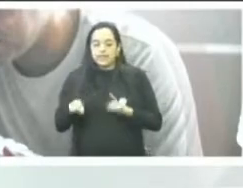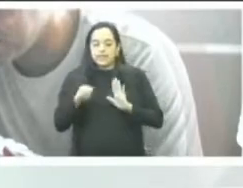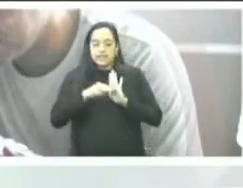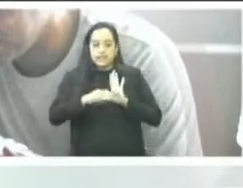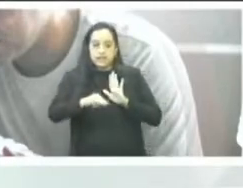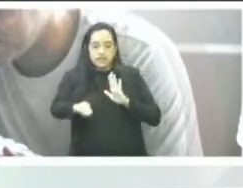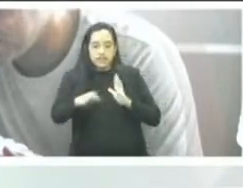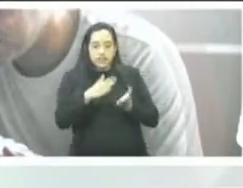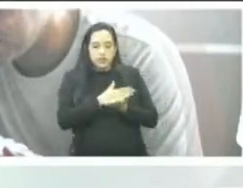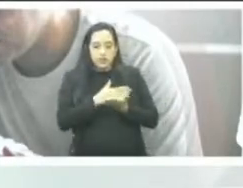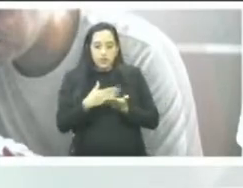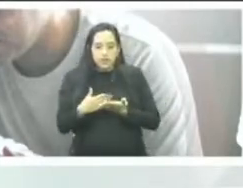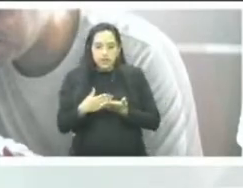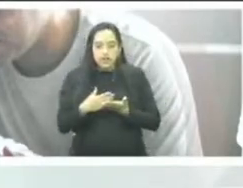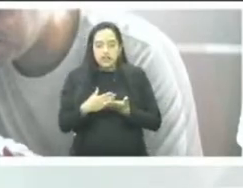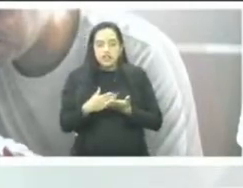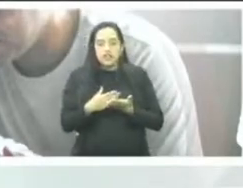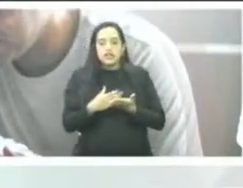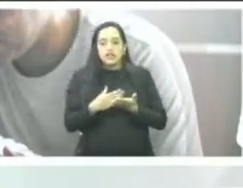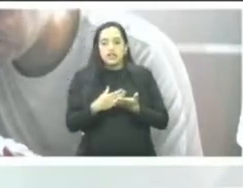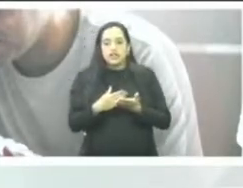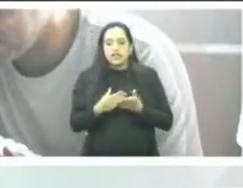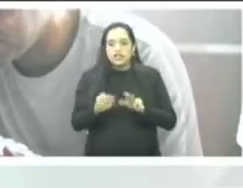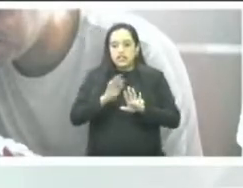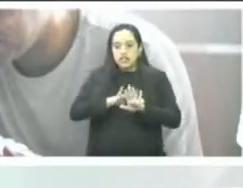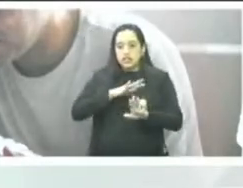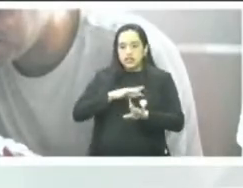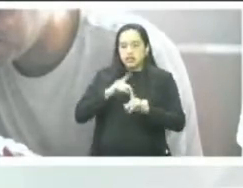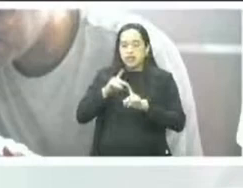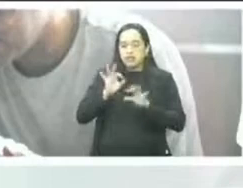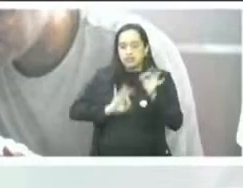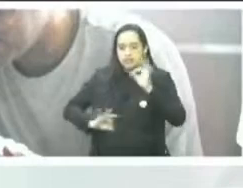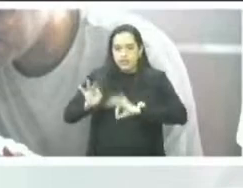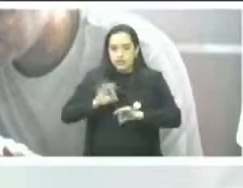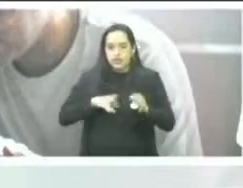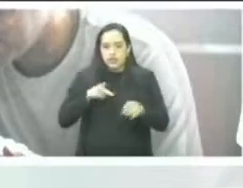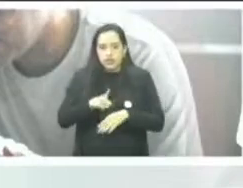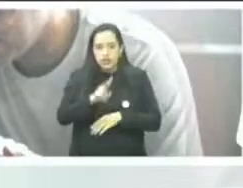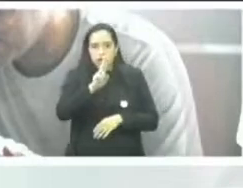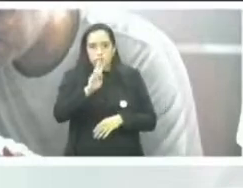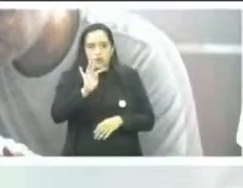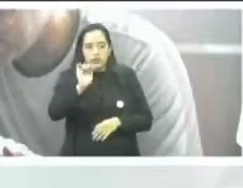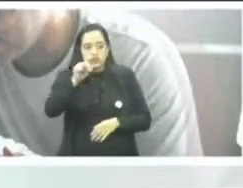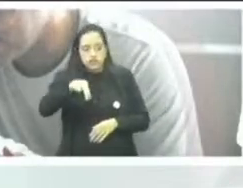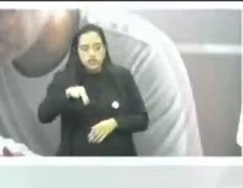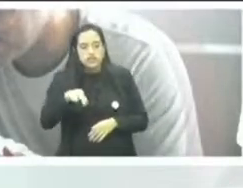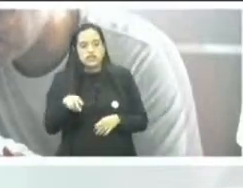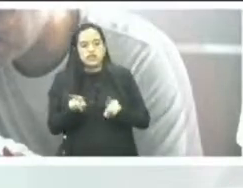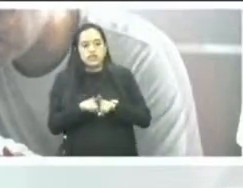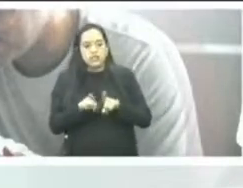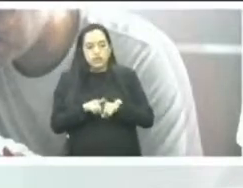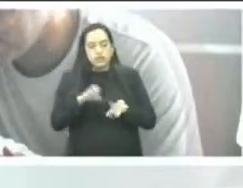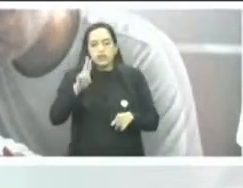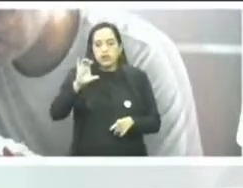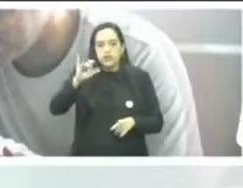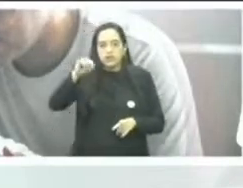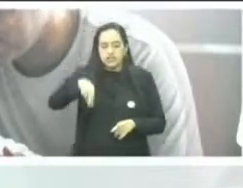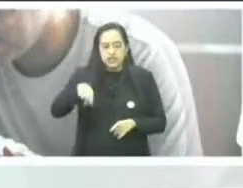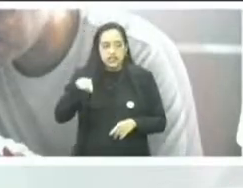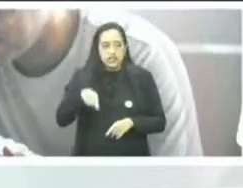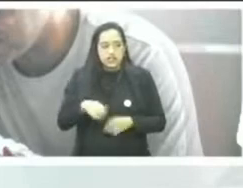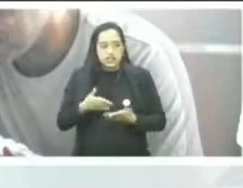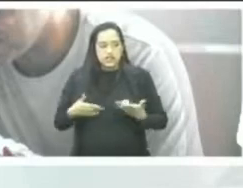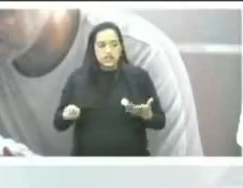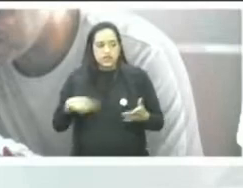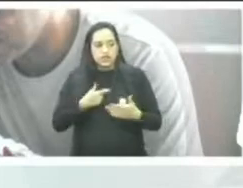começa no pré-natal da gestante de alto risco, segue na UTIM e na UCIM convencional. Nesse âmbito, nosso